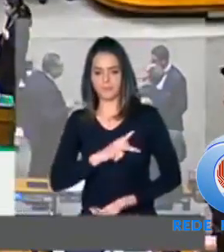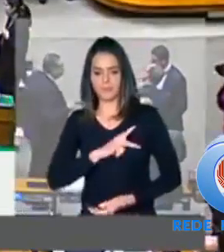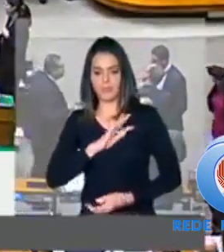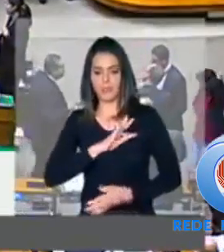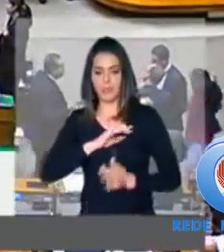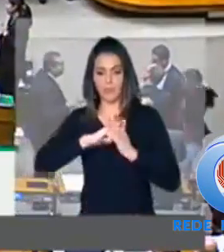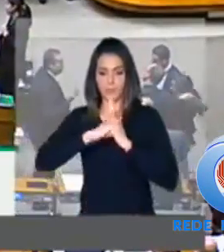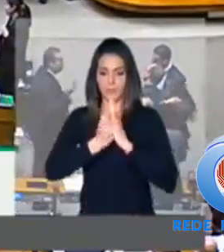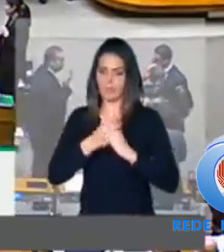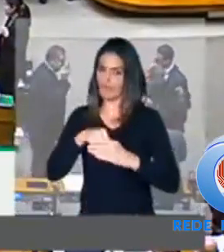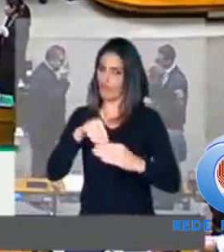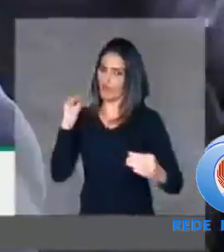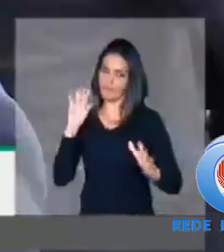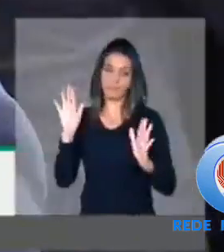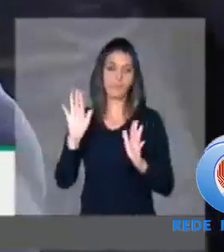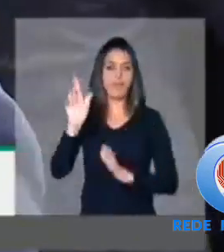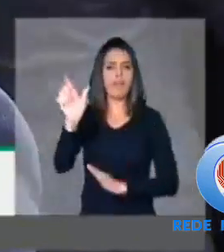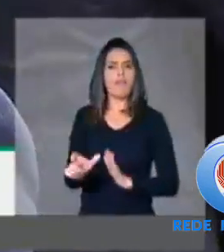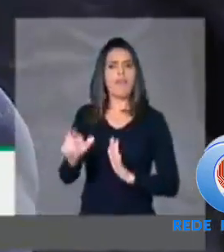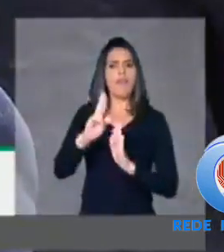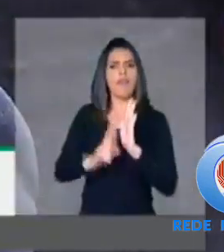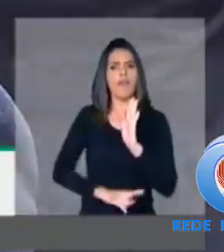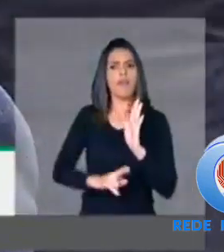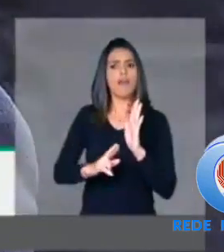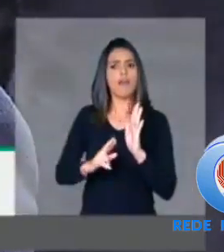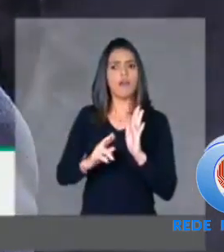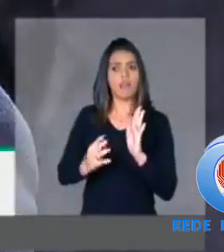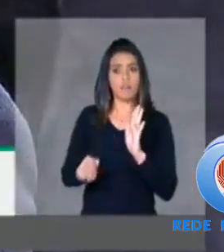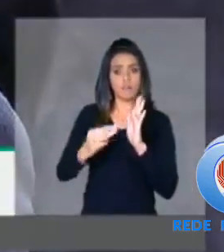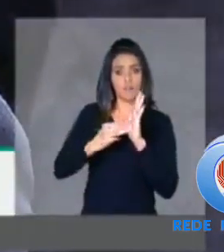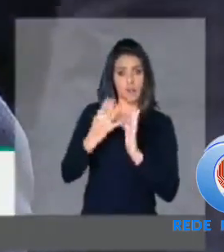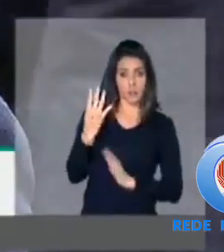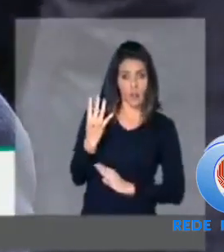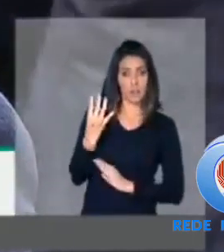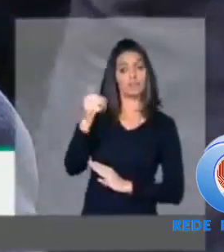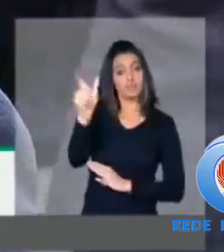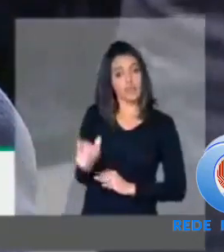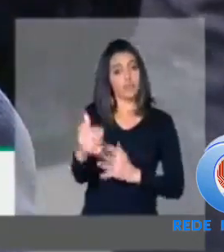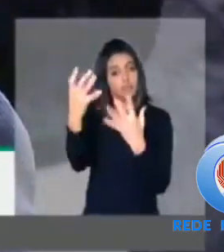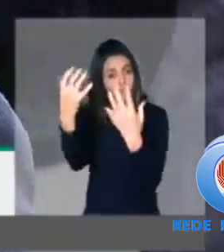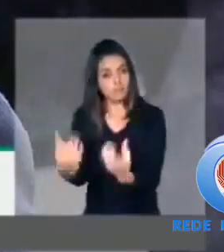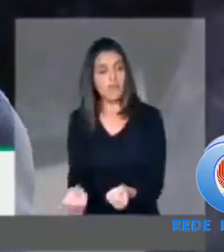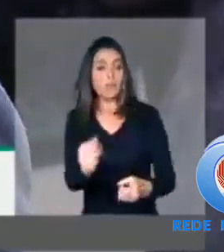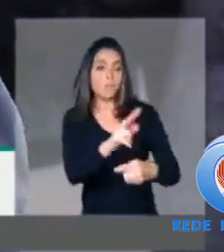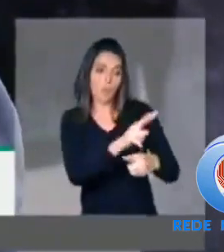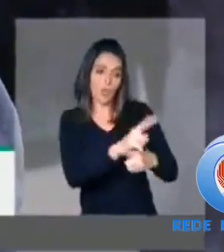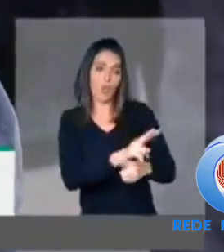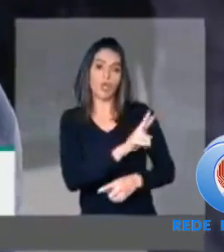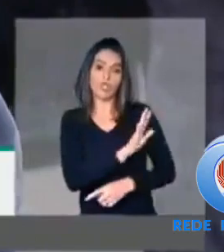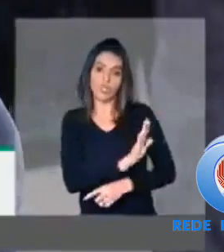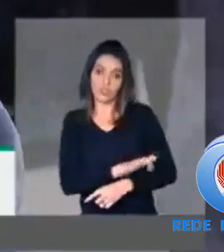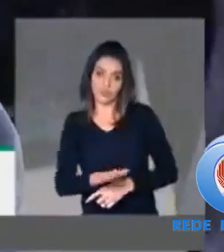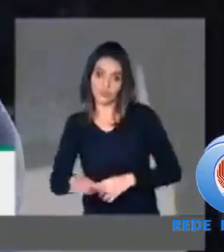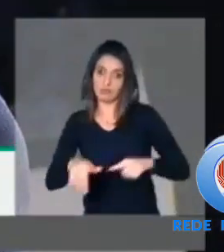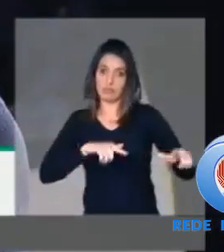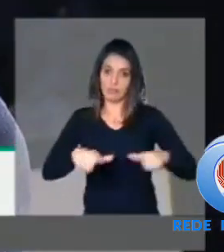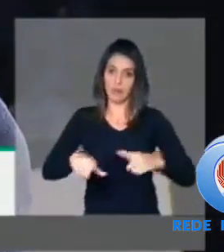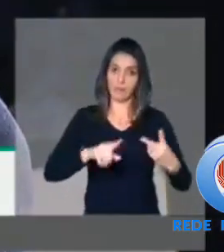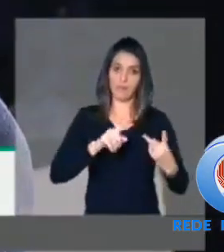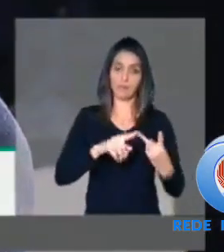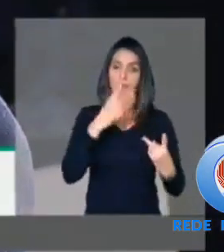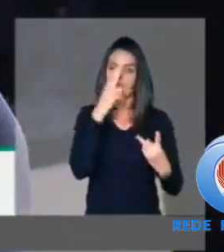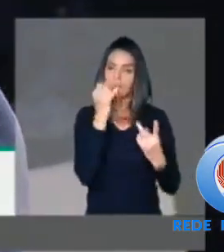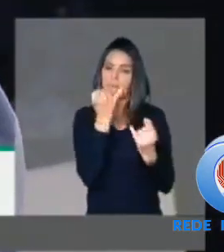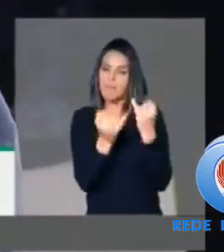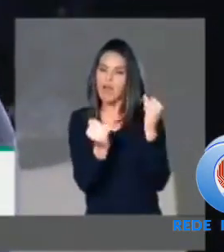obstrução. O relator, inclusive, adotou 4 das nossas emendas. Ele protegeu o trabalho infantil, protegeu o trabalho